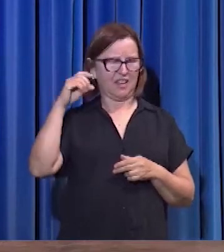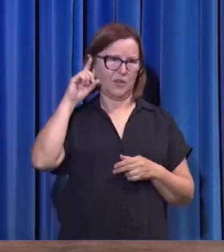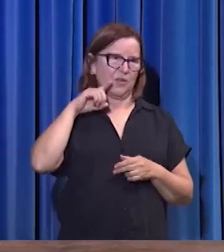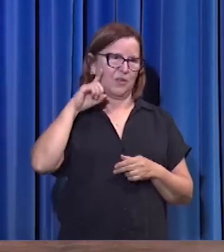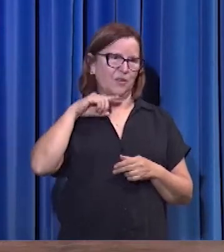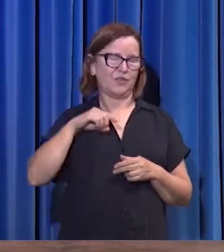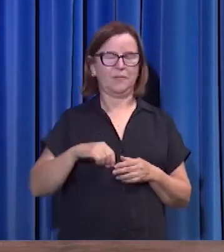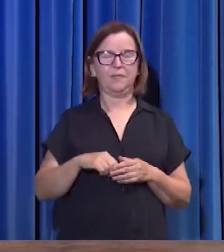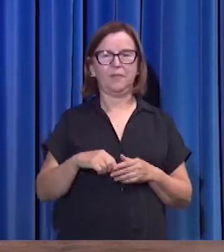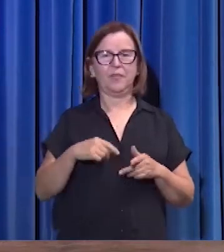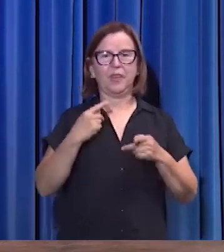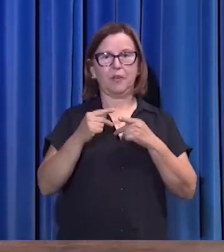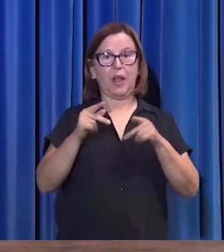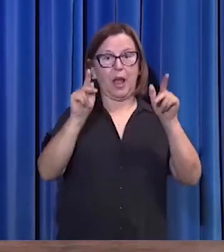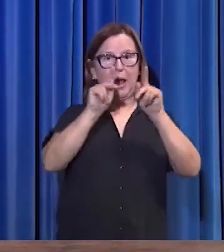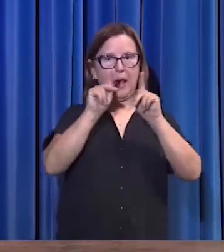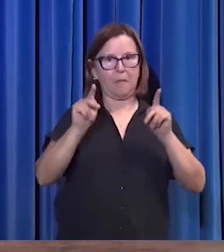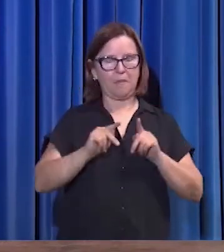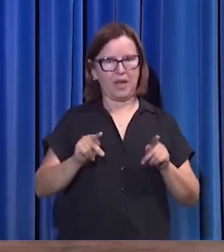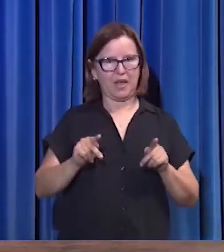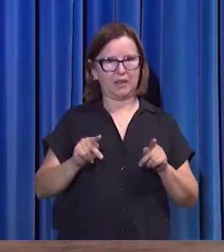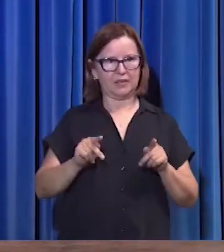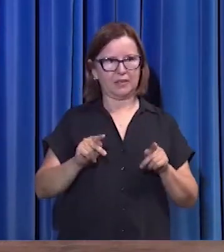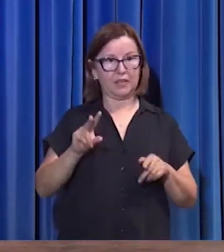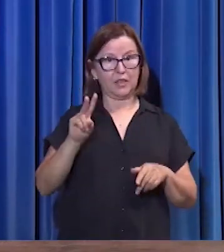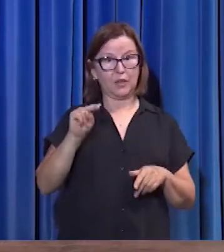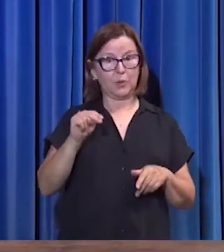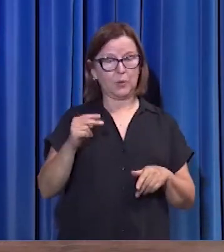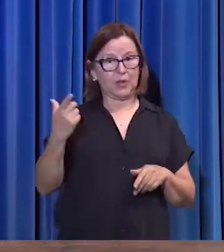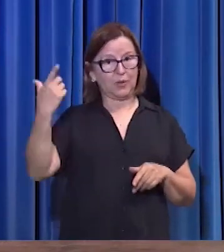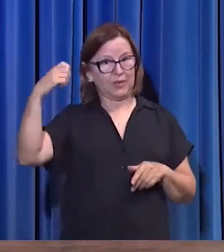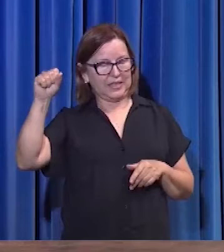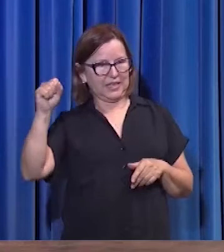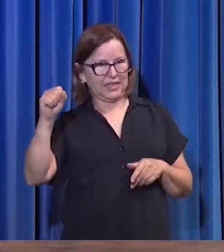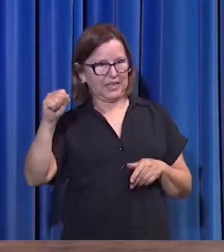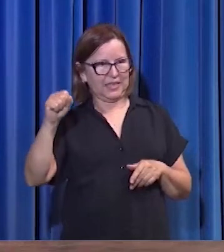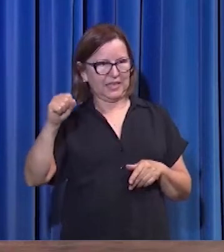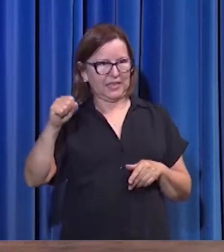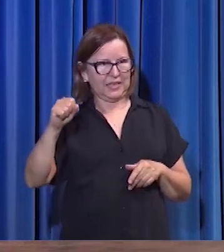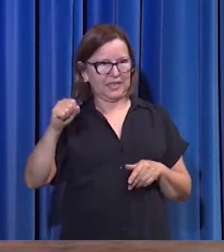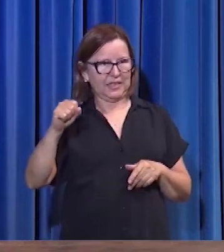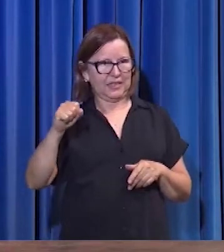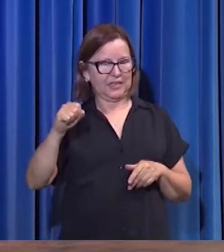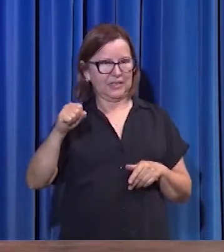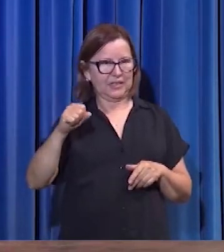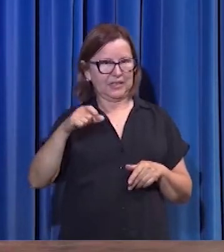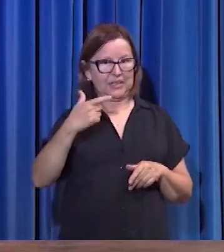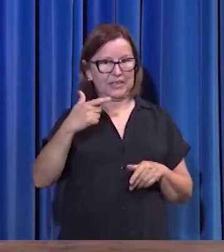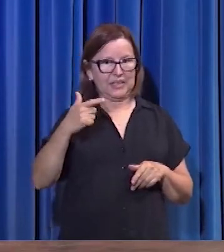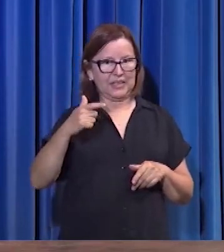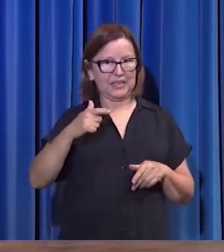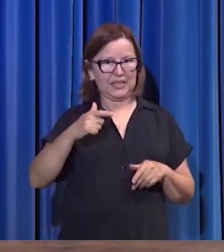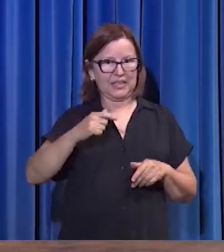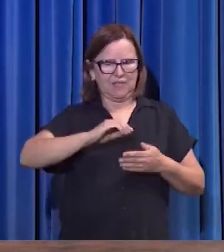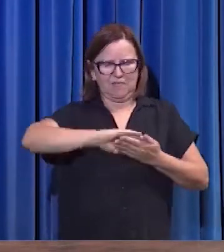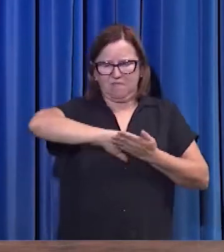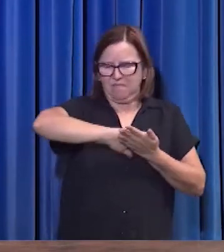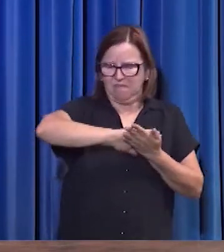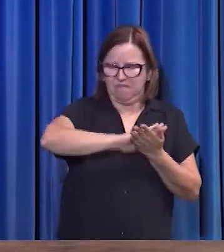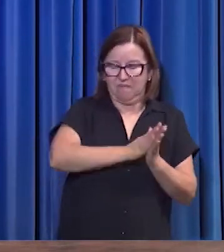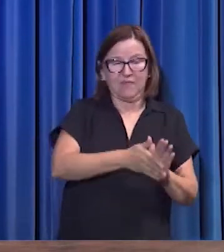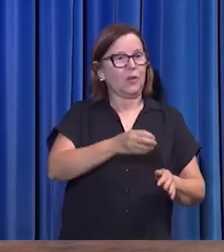paz nunca pode ser obtida sem a erradicação do